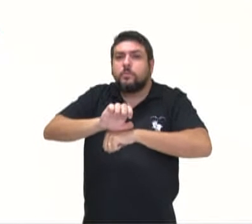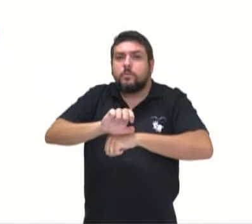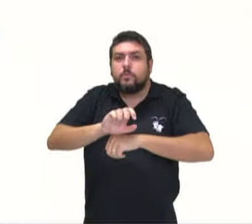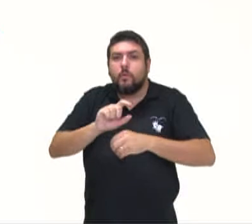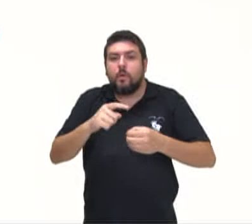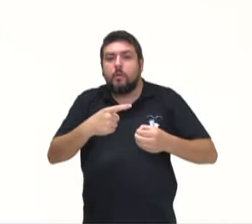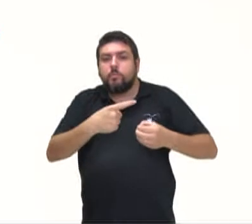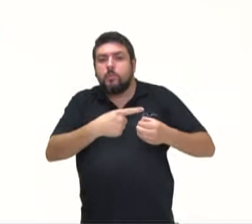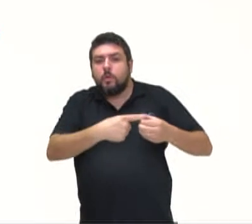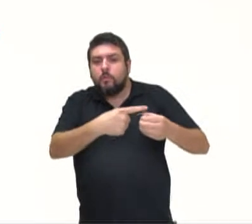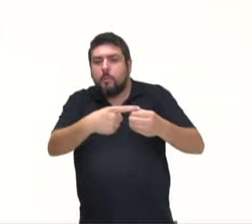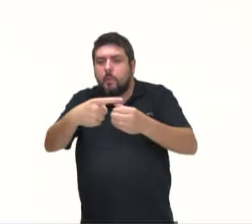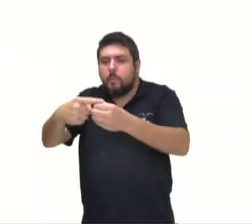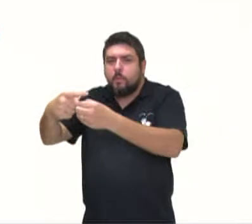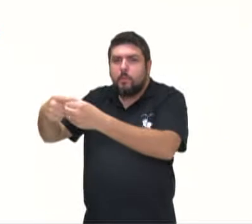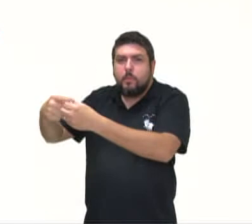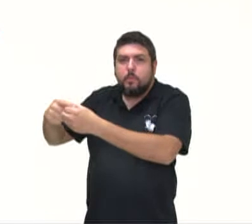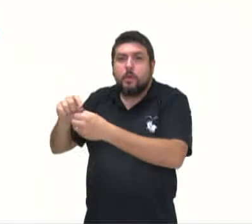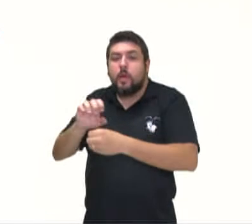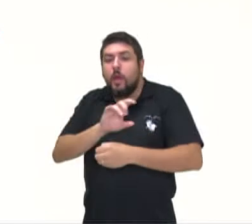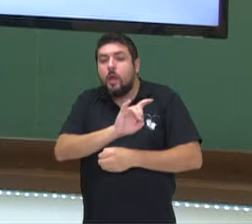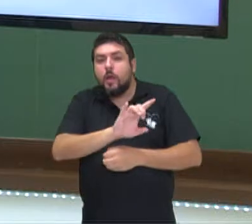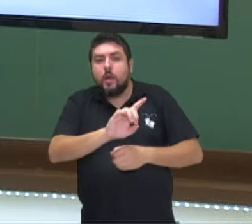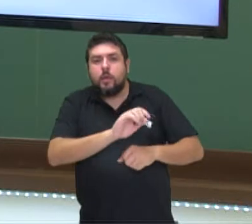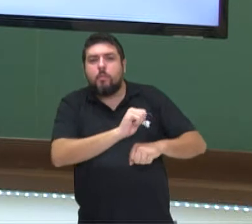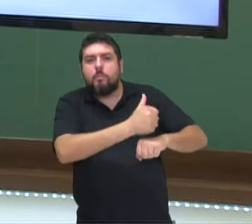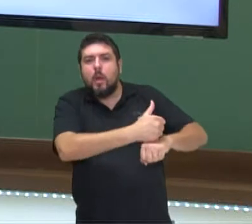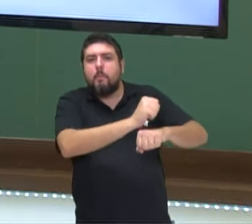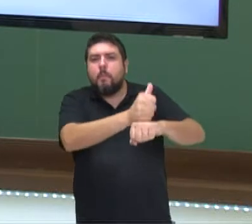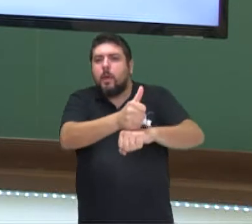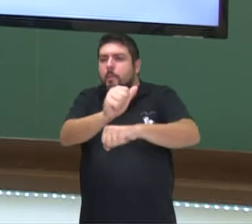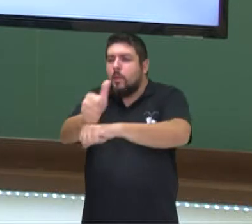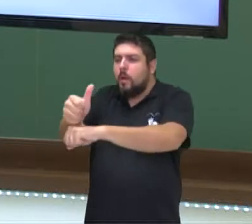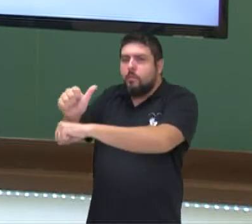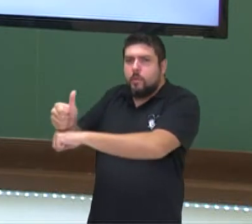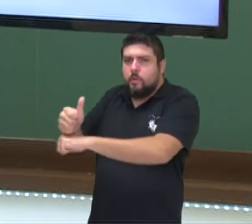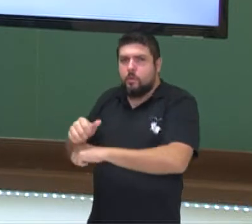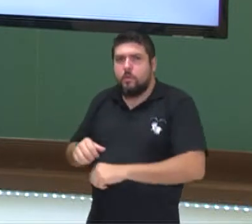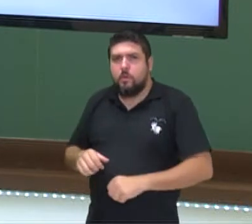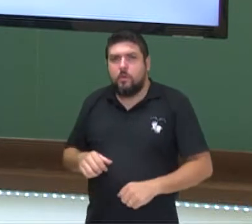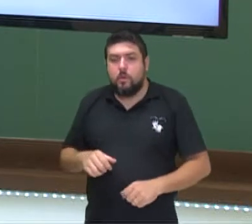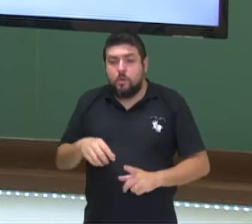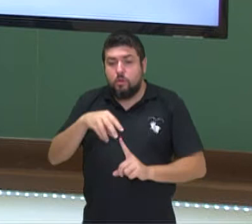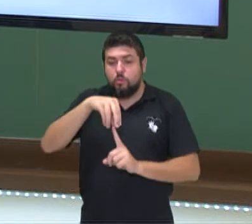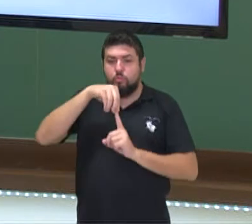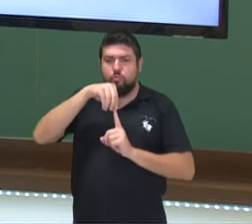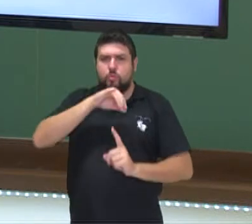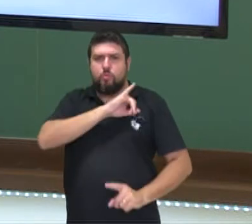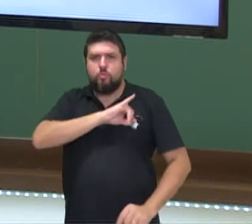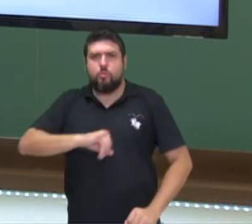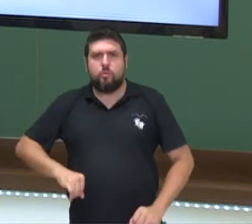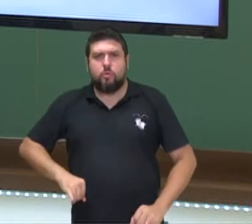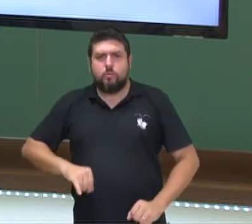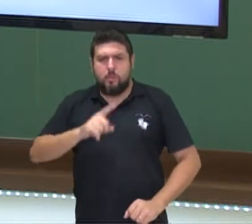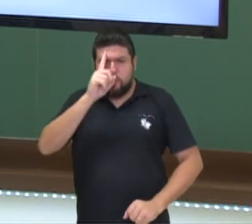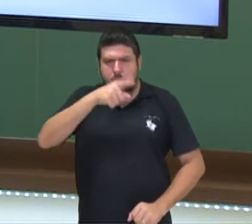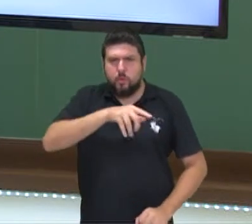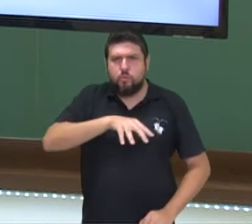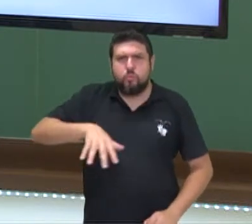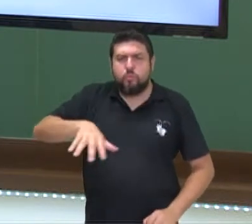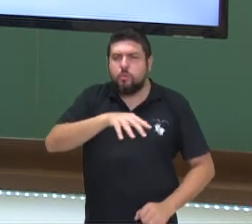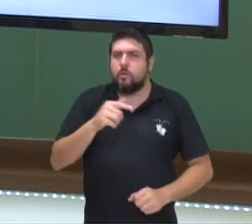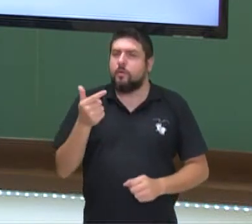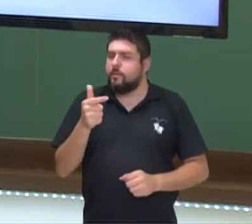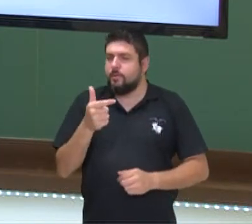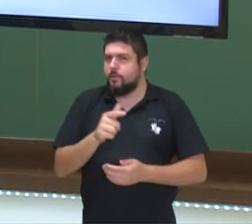por chefes com poder hereditário. Não formaram um grande império com um único imperador. Lembre-se de